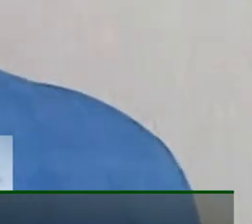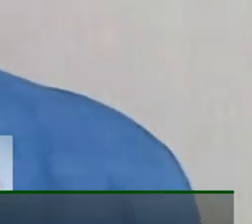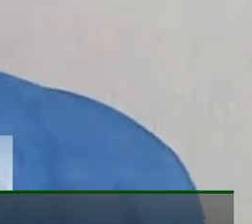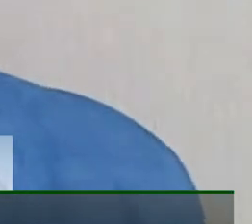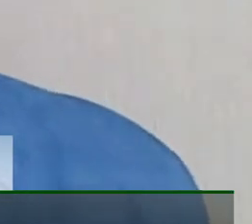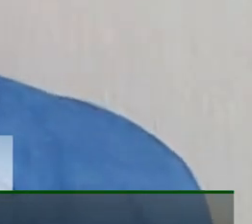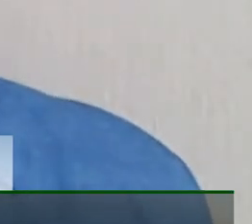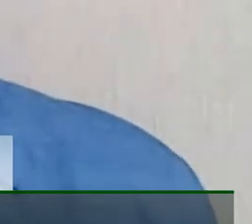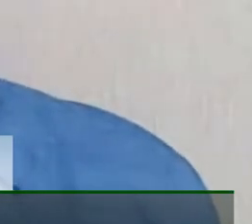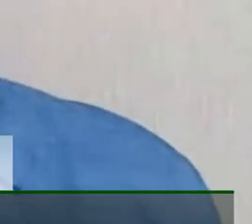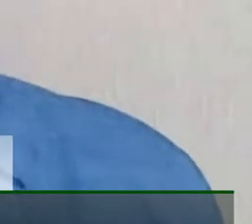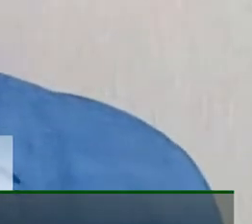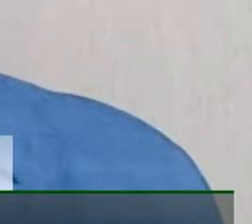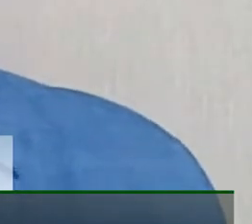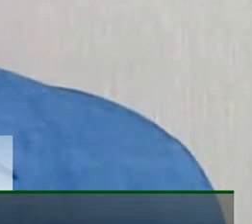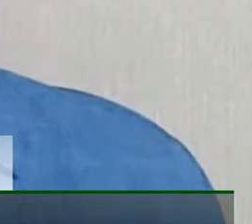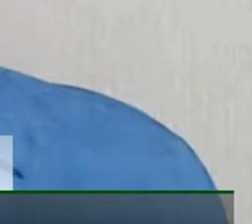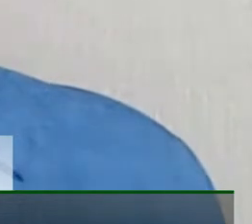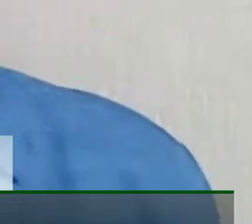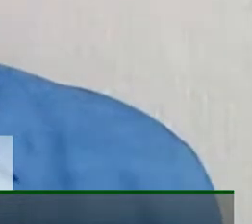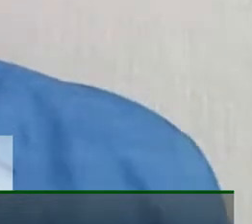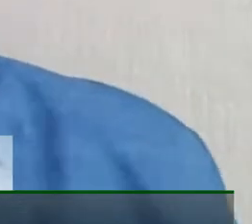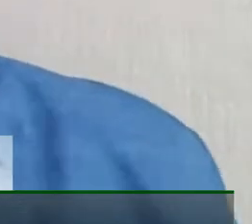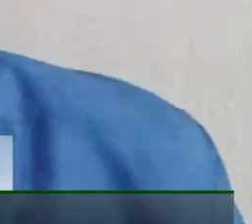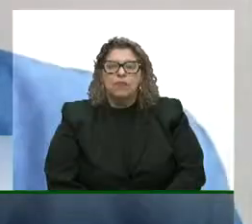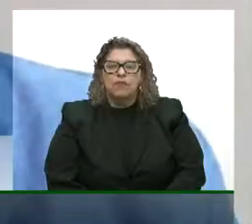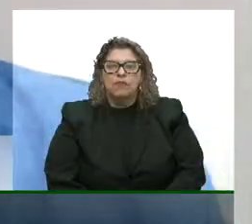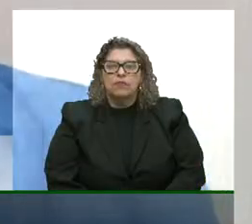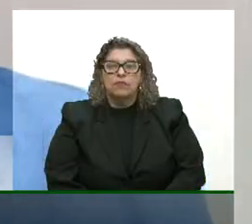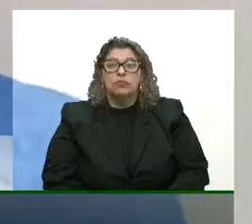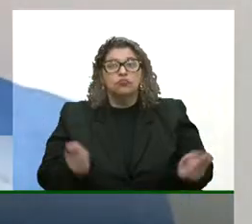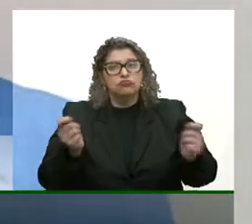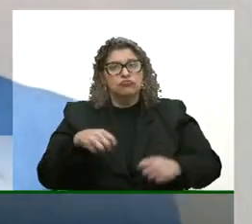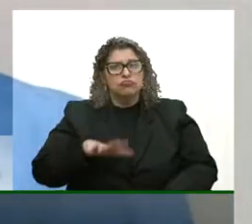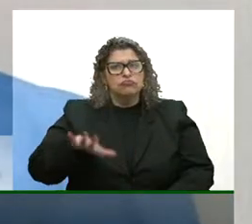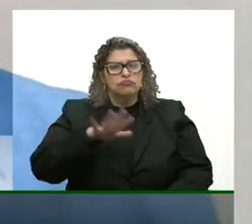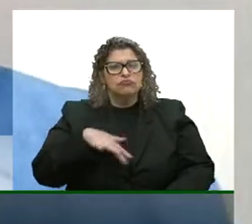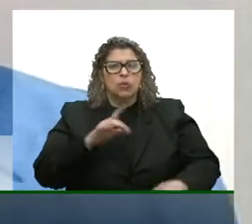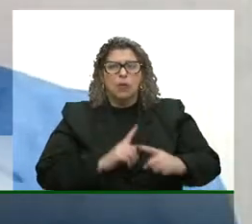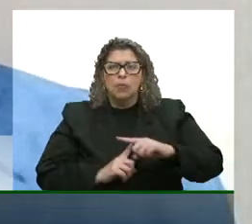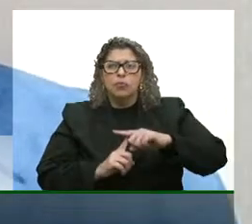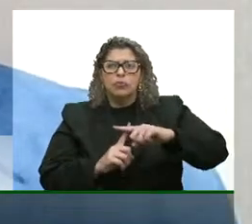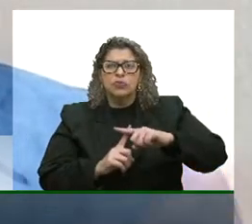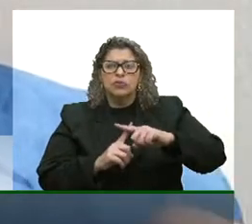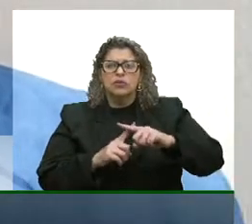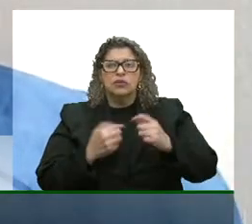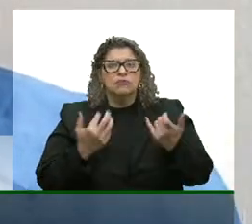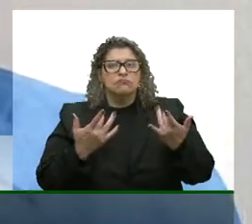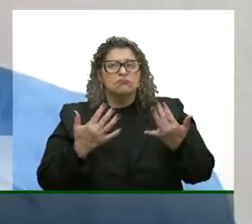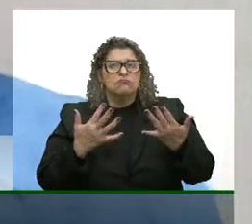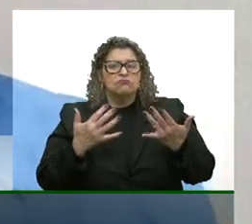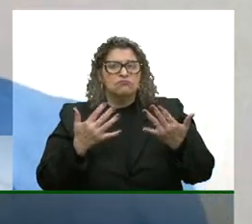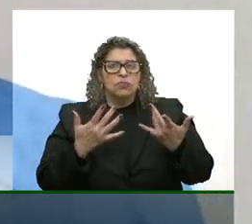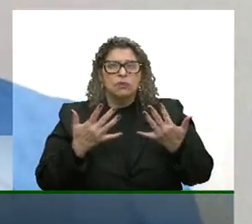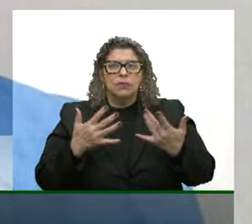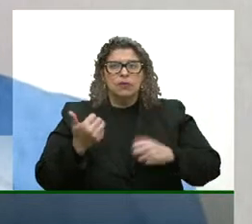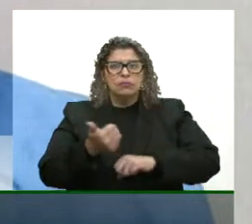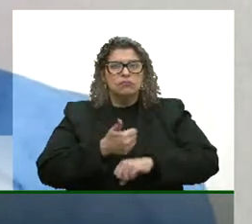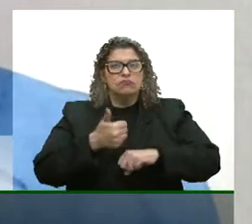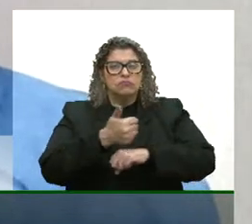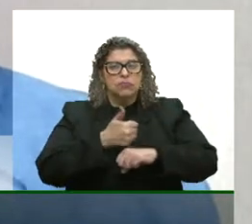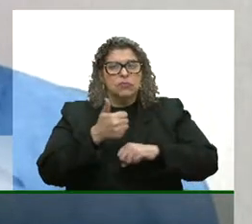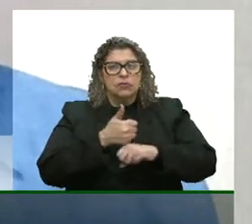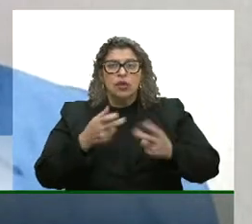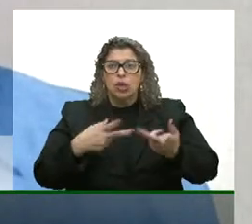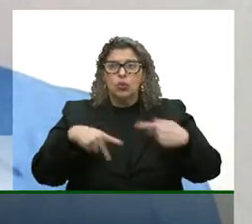prosperidade e, principalmente, de condições, de um cenário muito positivo, de uma mão de obra qualificadíssima, que é o caso do povo gaúcho,